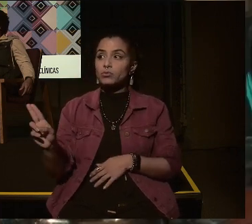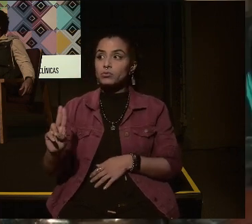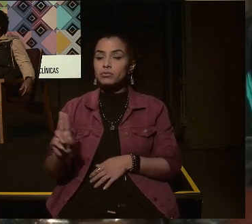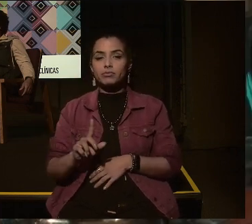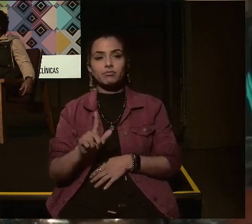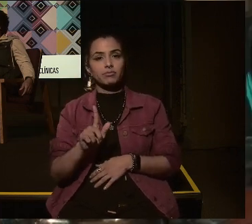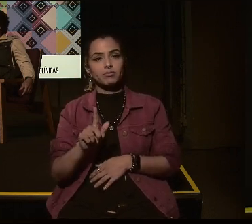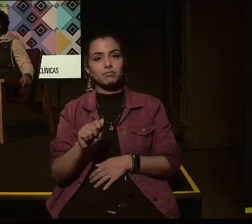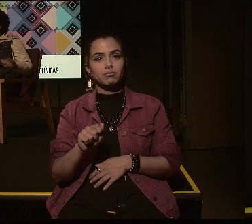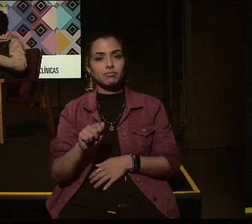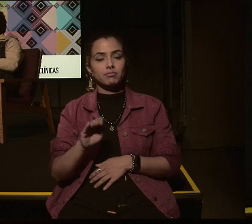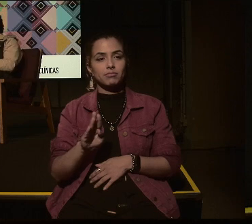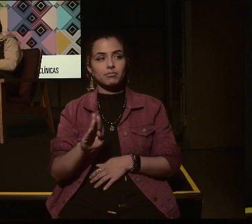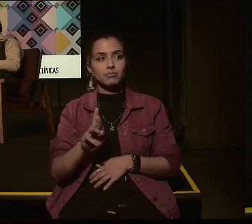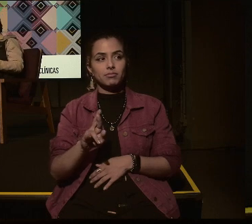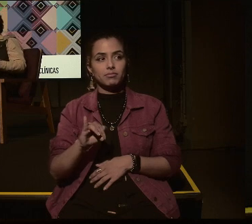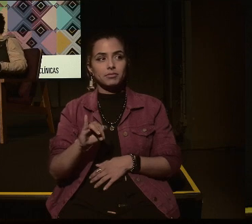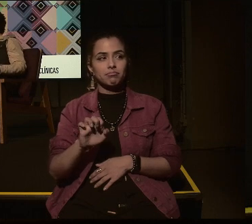Gabriel.